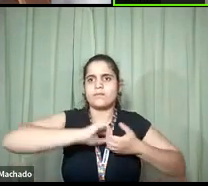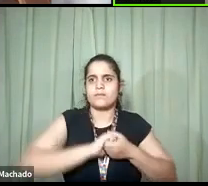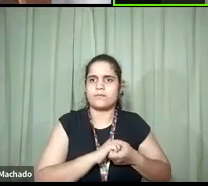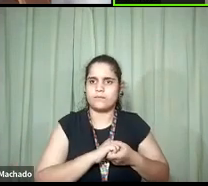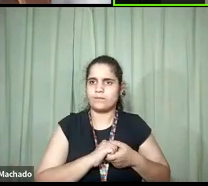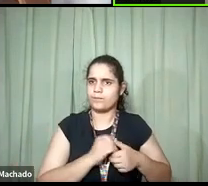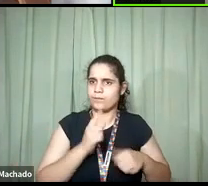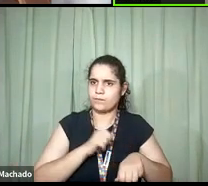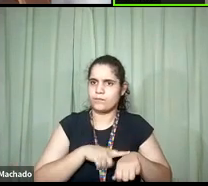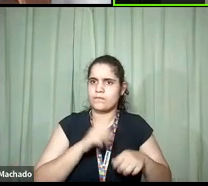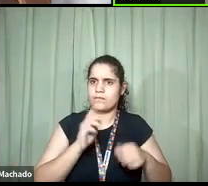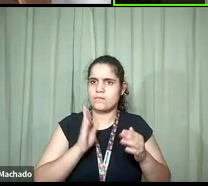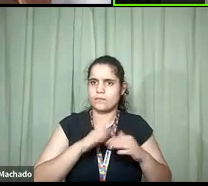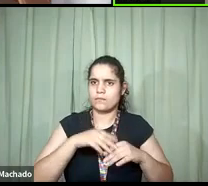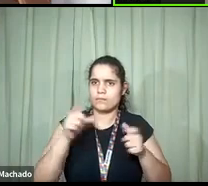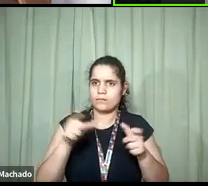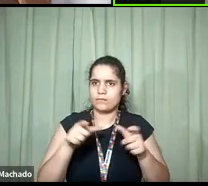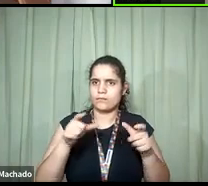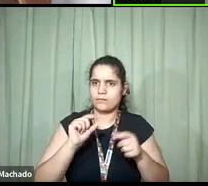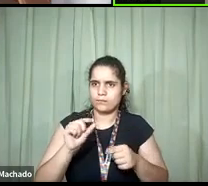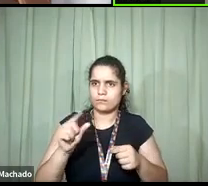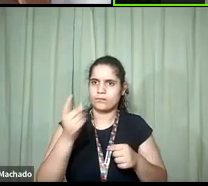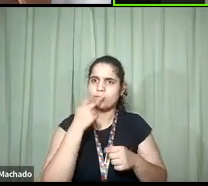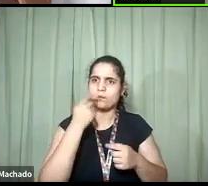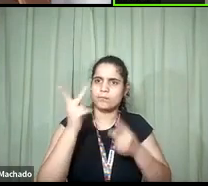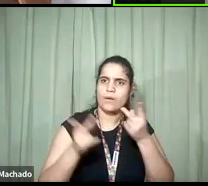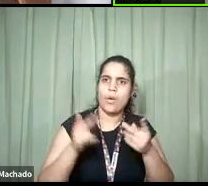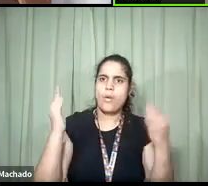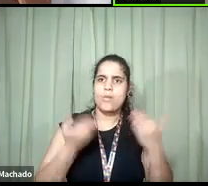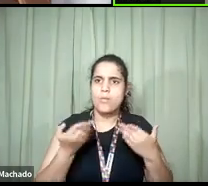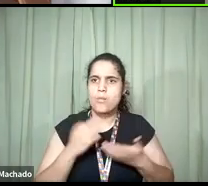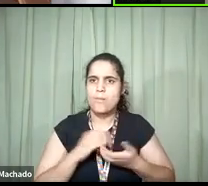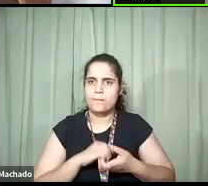muito pouco falado, infelizmente, ainda hoje, né?